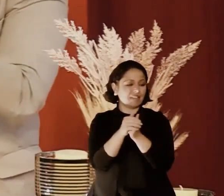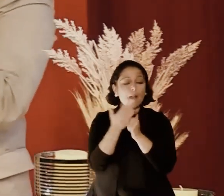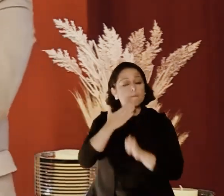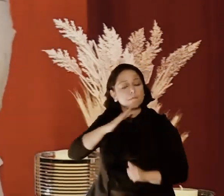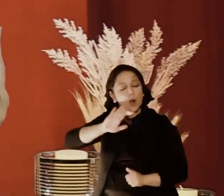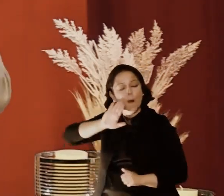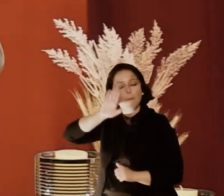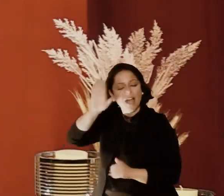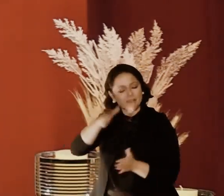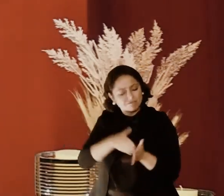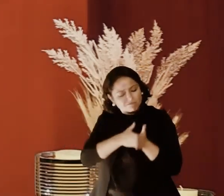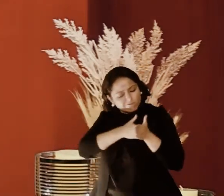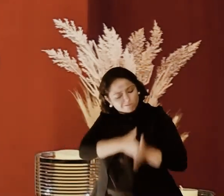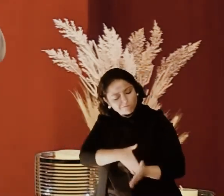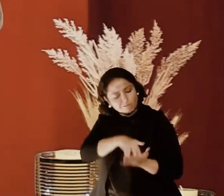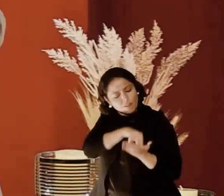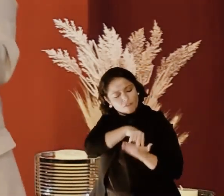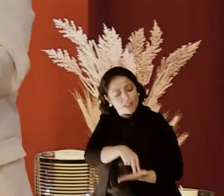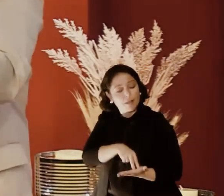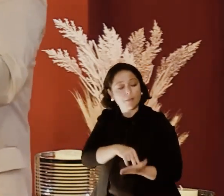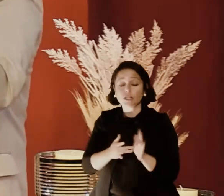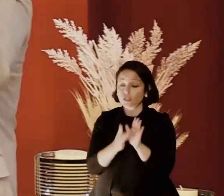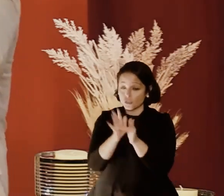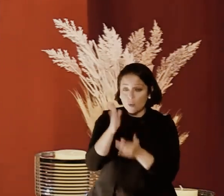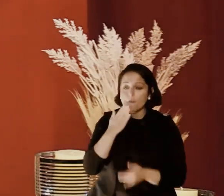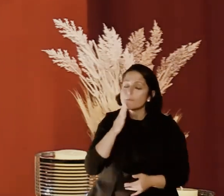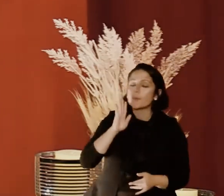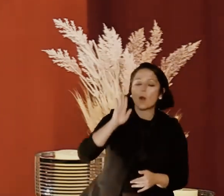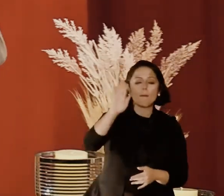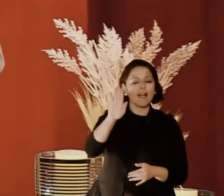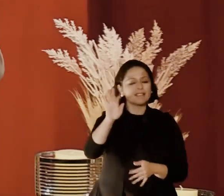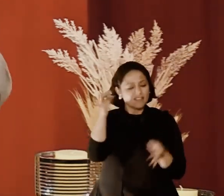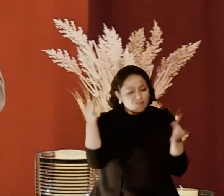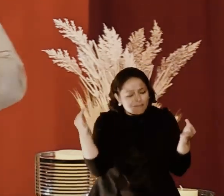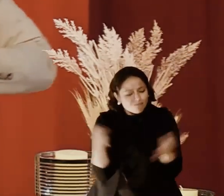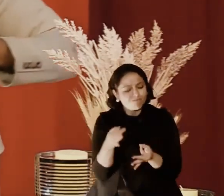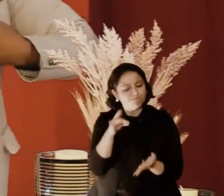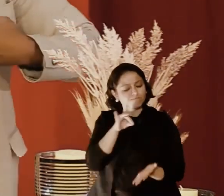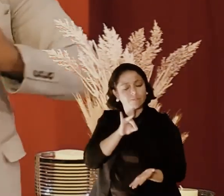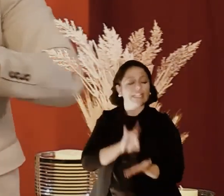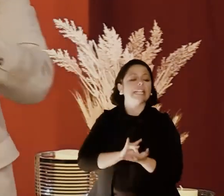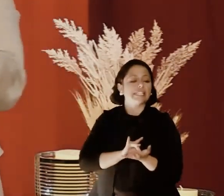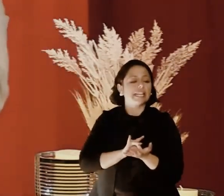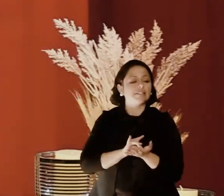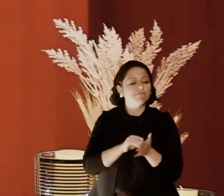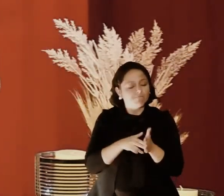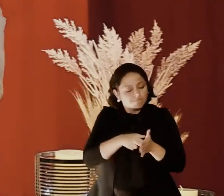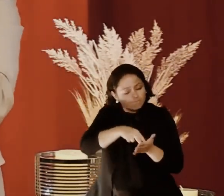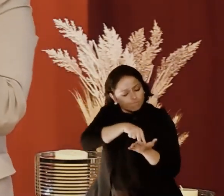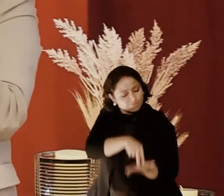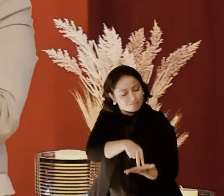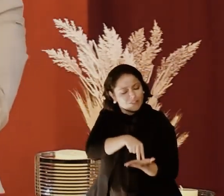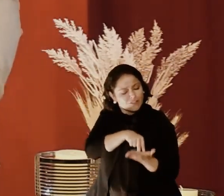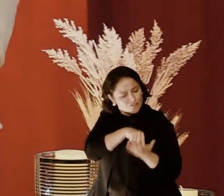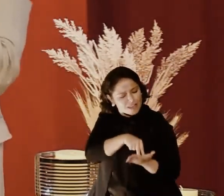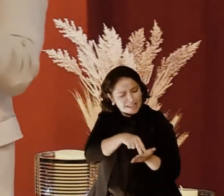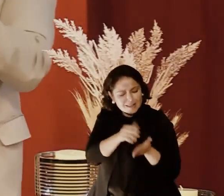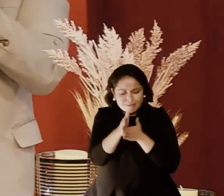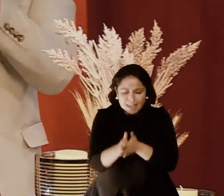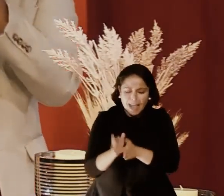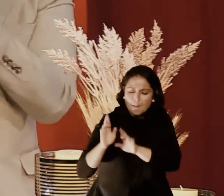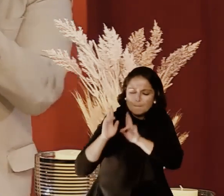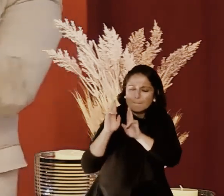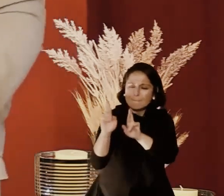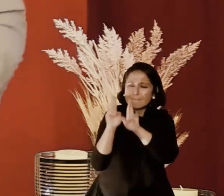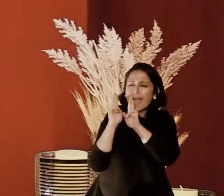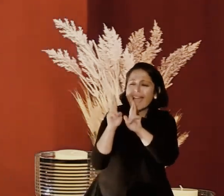promessa, firmados de que ele cumpre aquilo que ele prometeu e falou que vai fazer, firmados nisso, firmados na